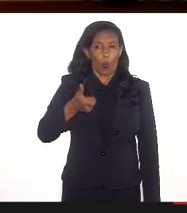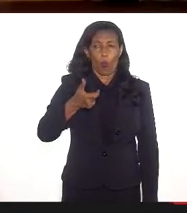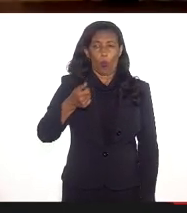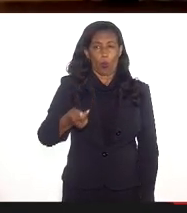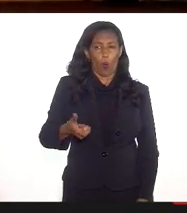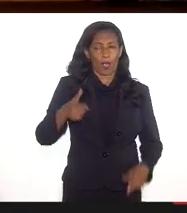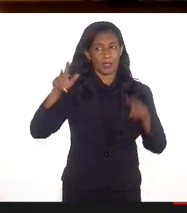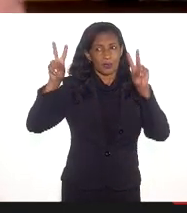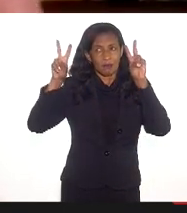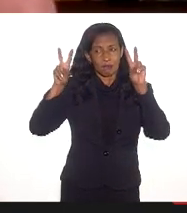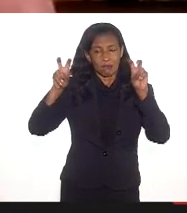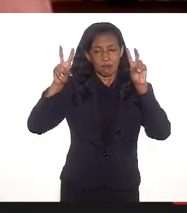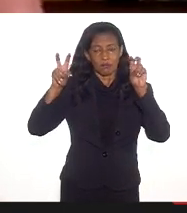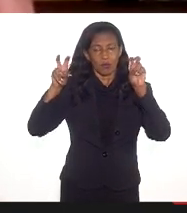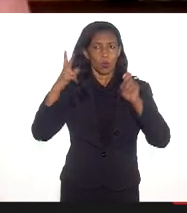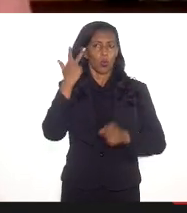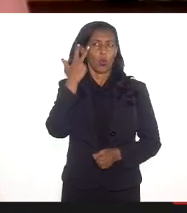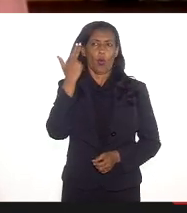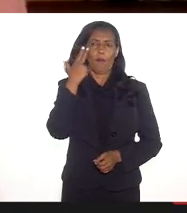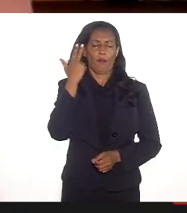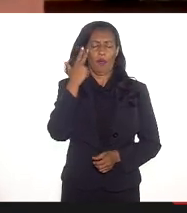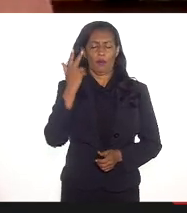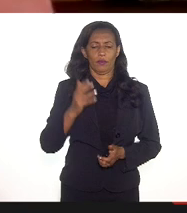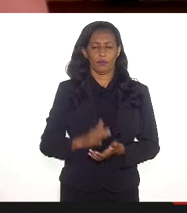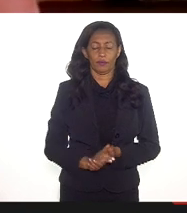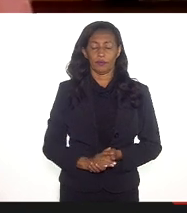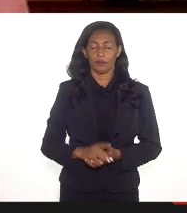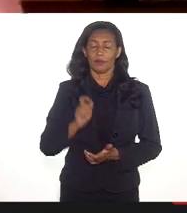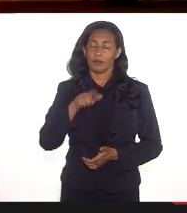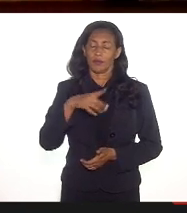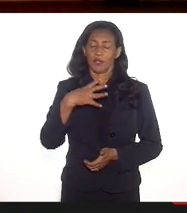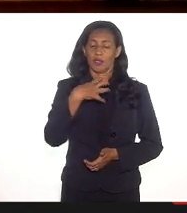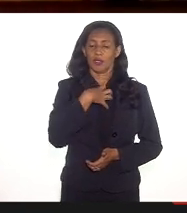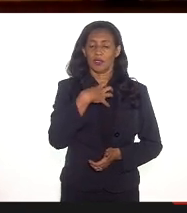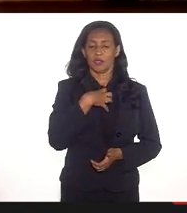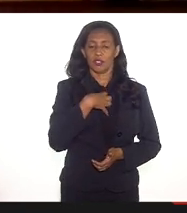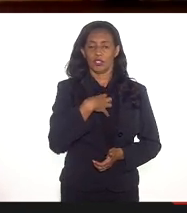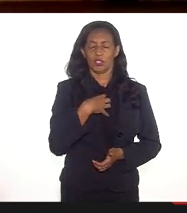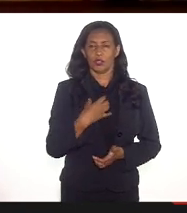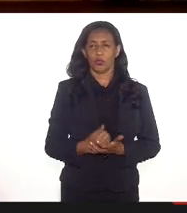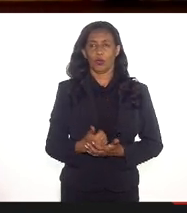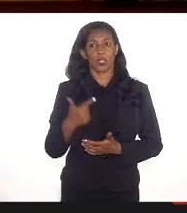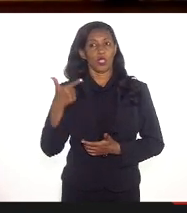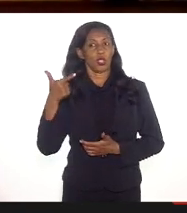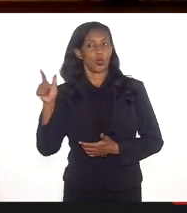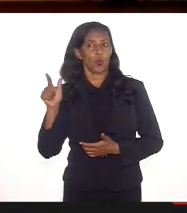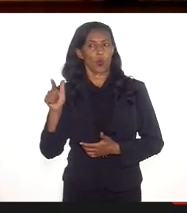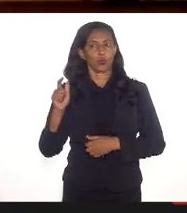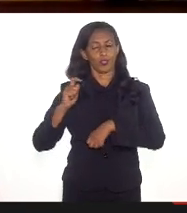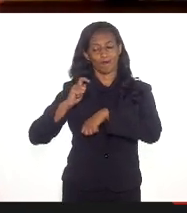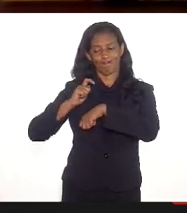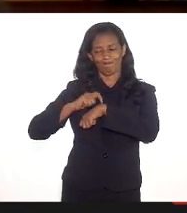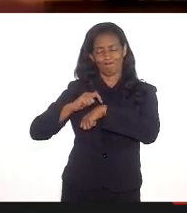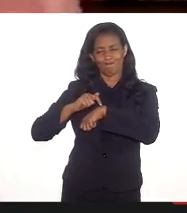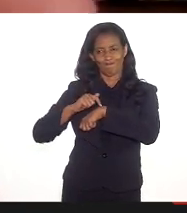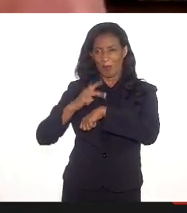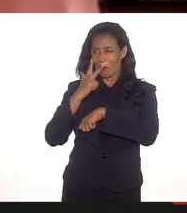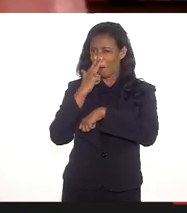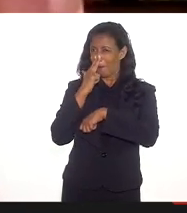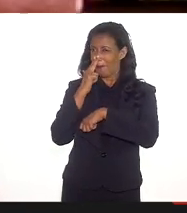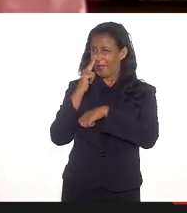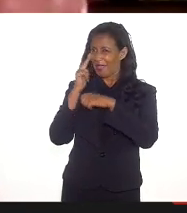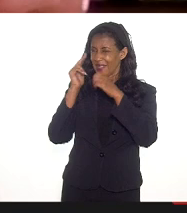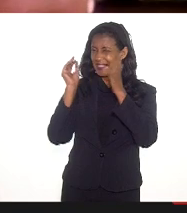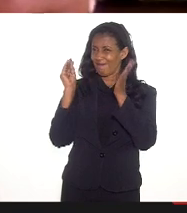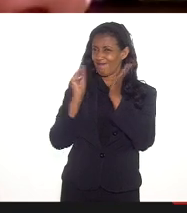aspas, numa certa normalidade. Neste sentido, né, em outros momentos, a FITEC não respeita essa tal lei, como é o